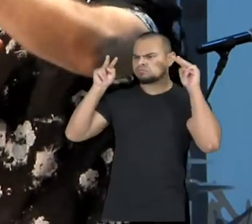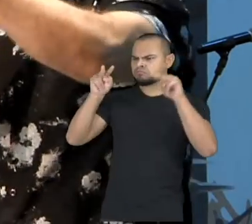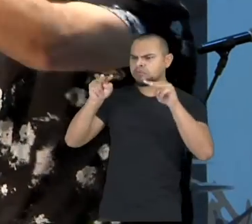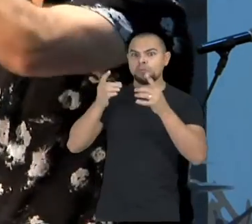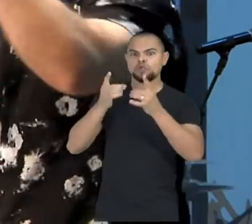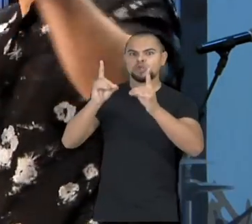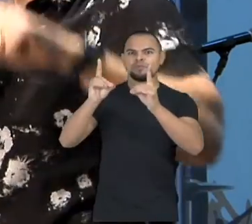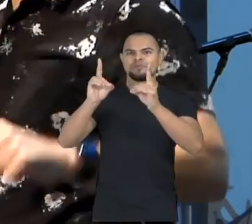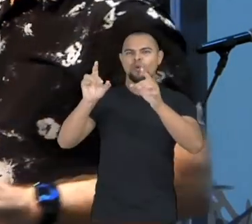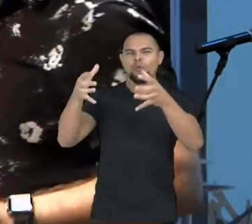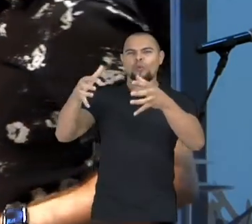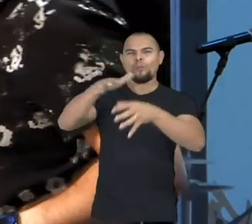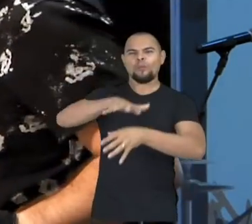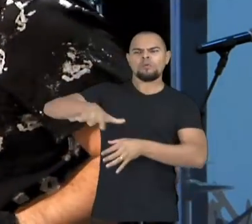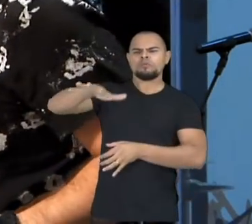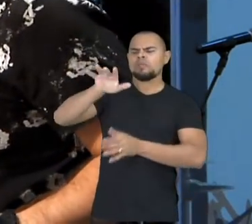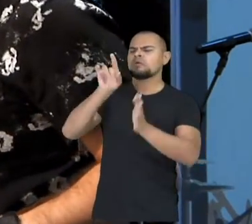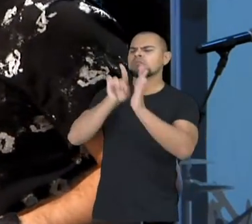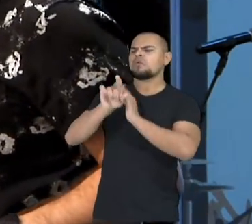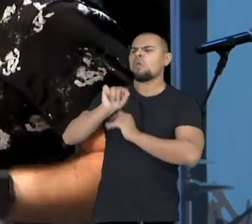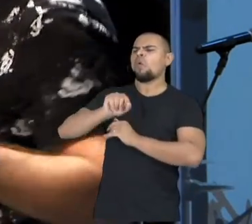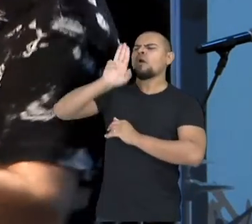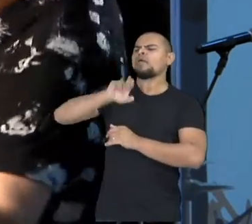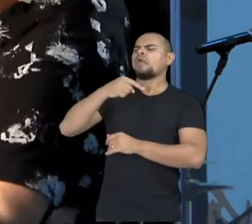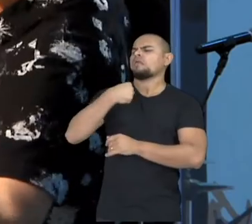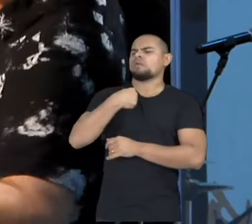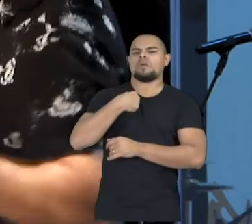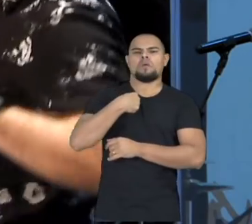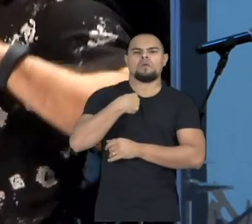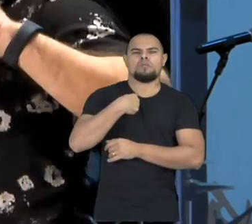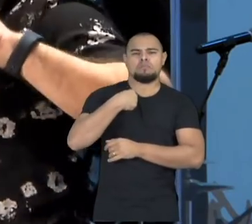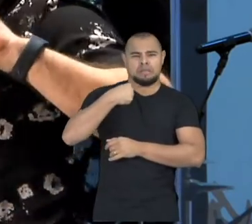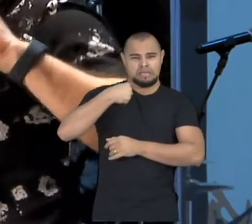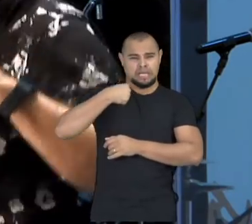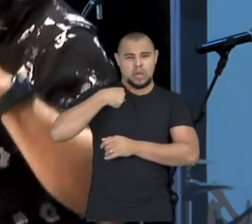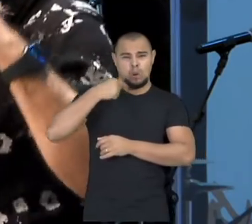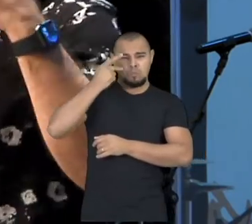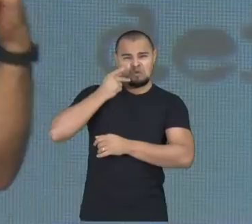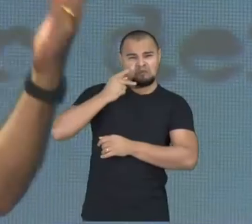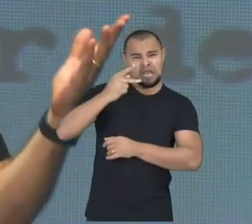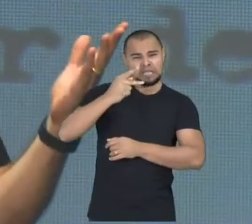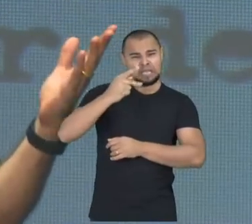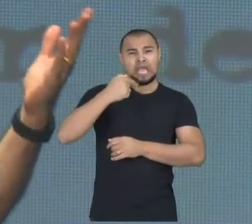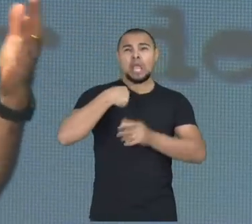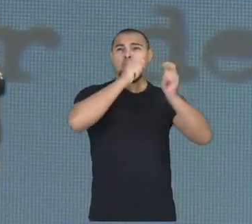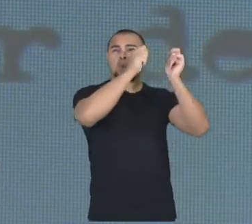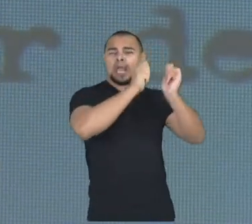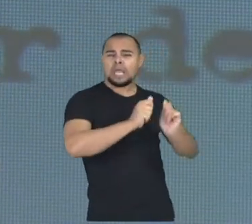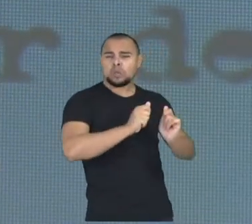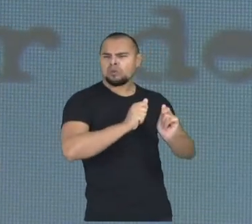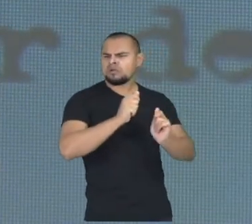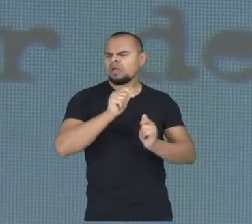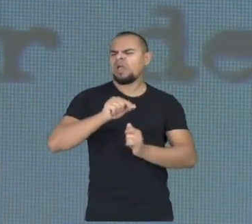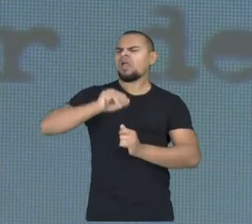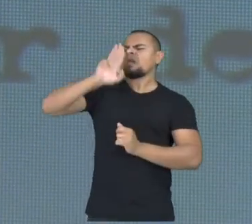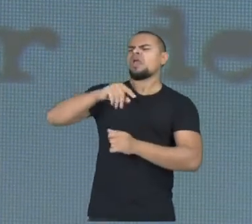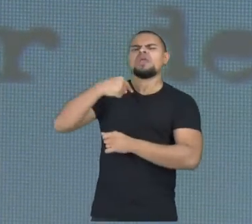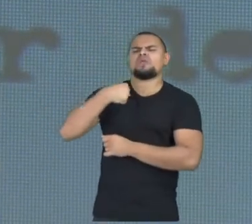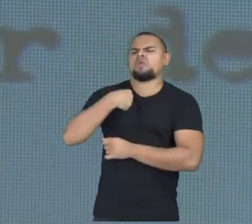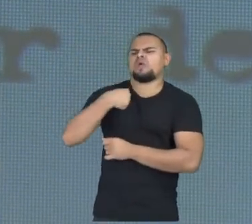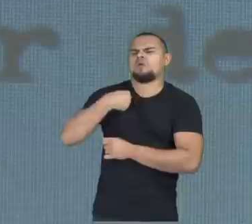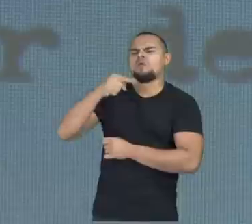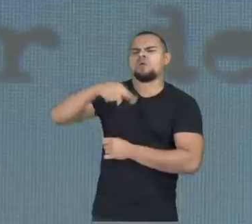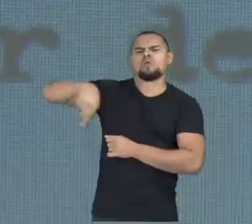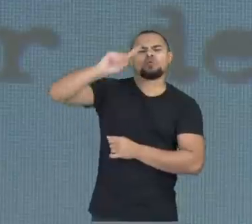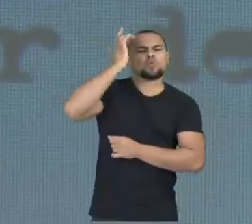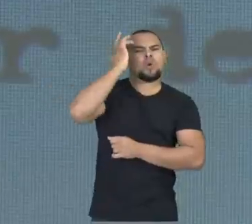Imaginem, e vocês, quem dizem que eu sou? Mais um Deus, mais um profeta, mais um qualquer coisa, mais um que representa